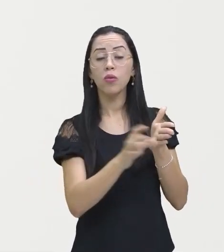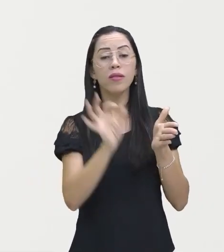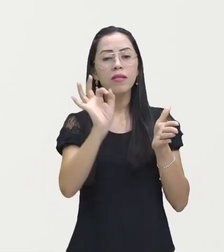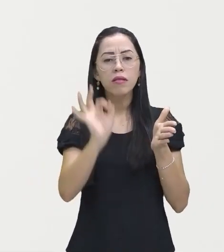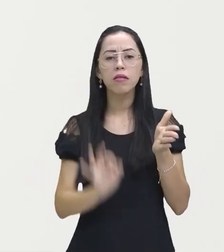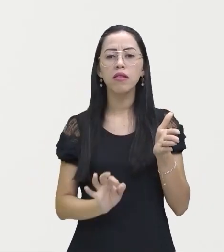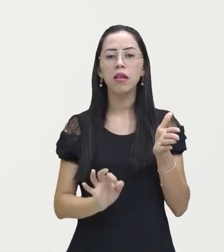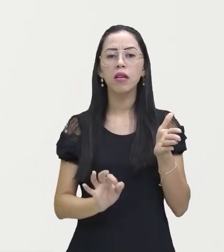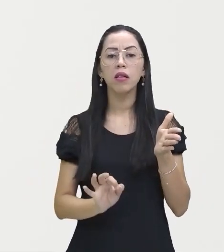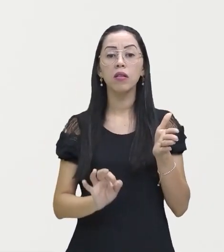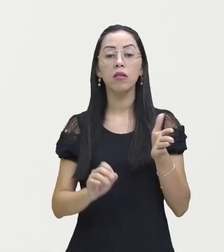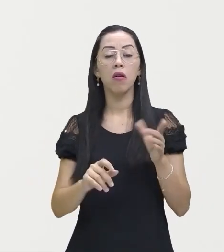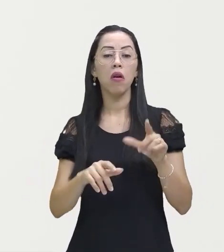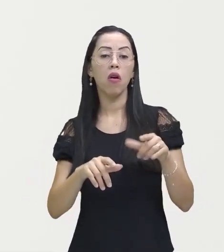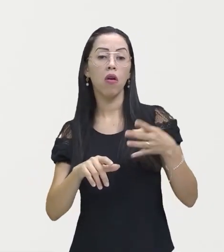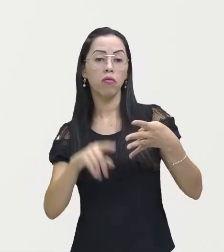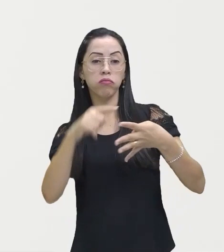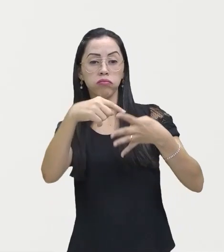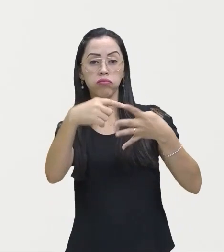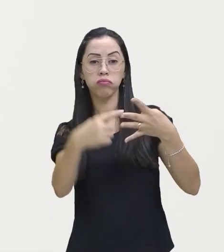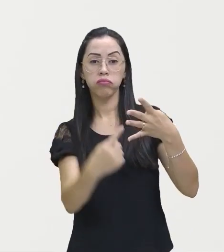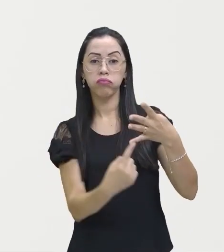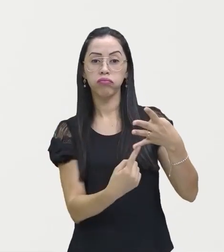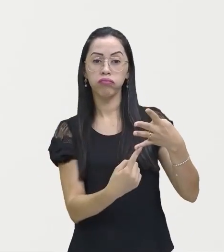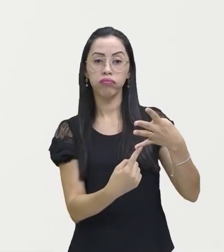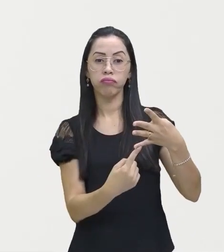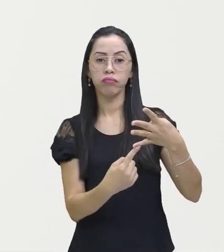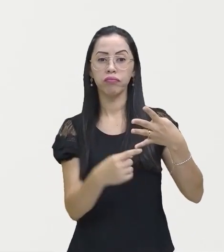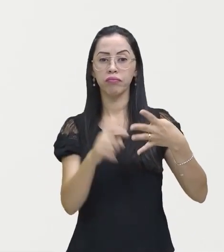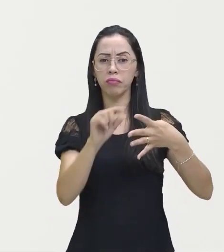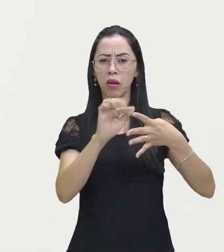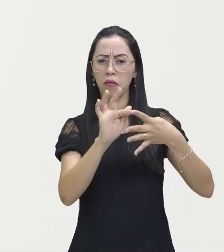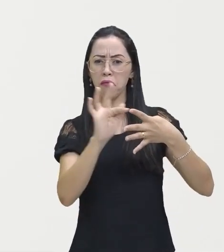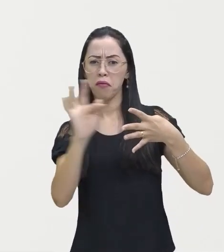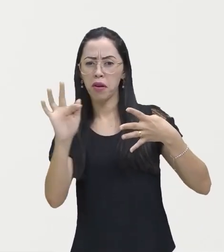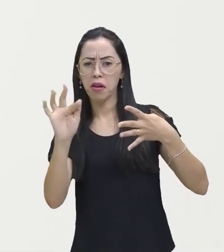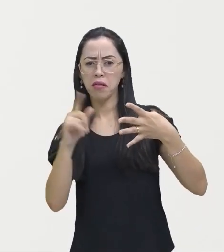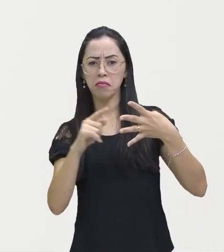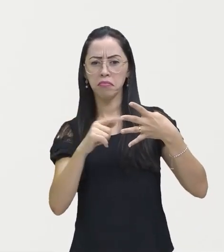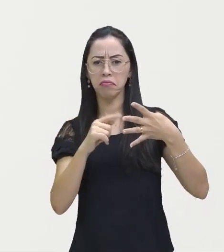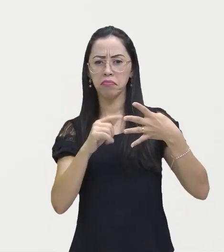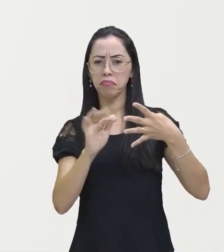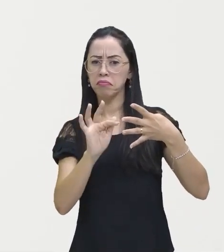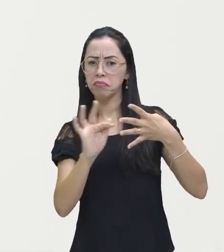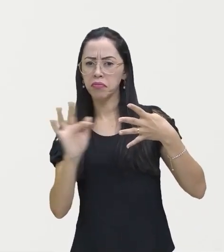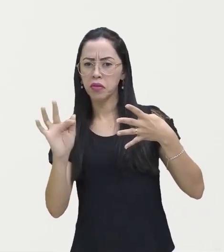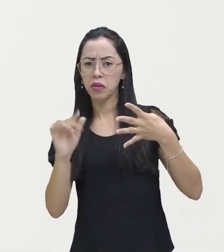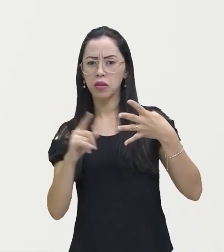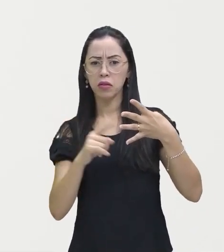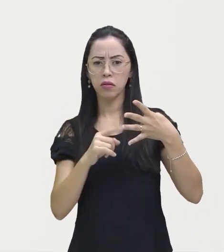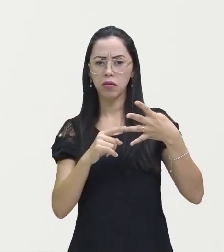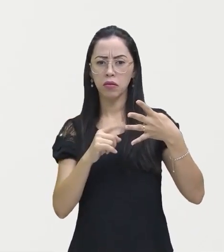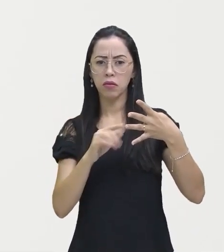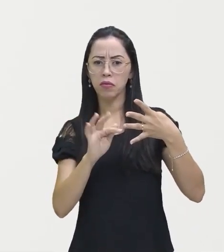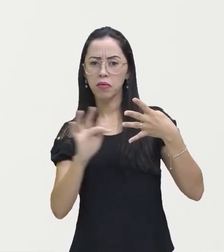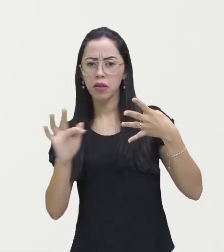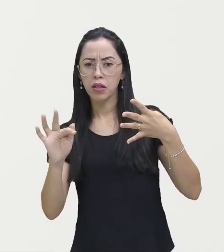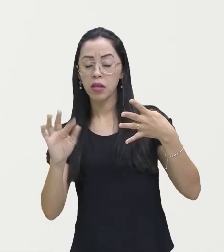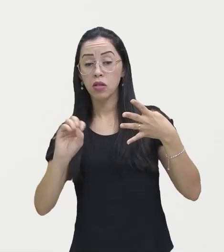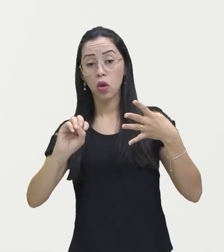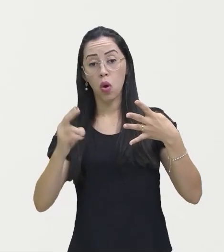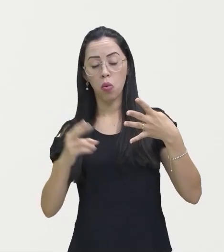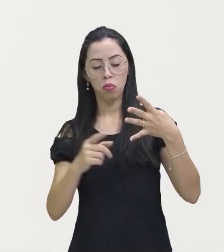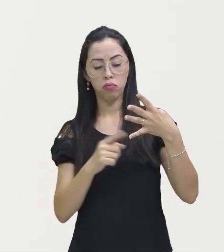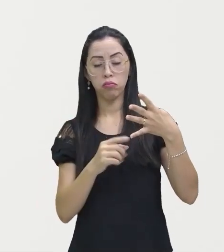rosa juvenil. Letra B, a linda rosa juvenil. C, a linda rosa juvenil. D, a